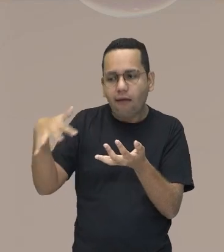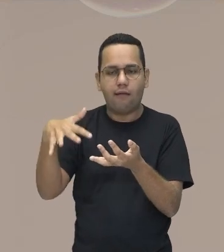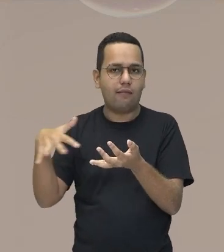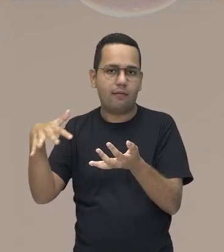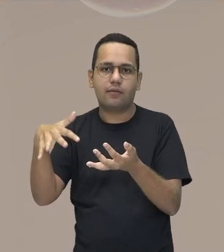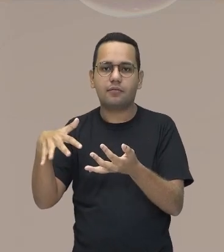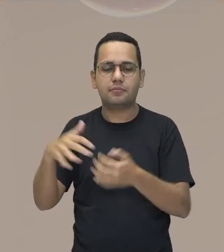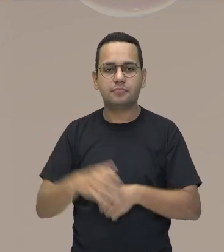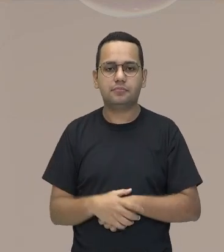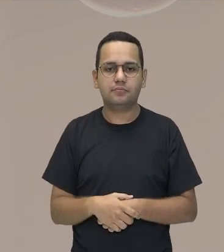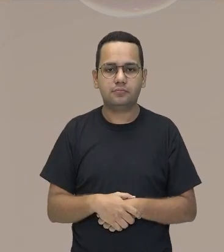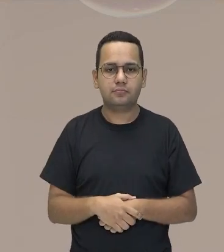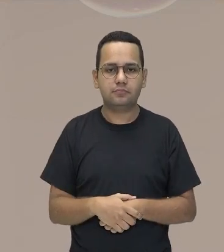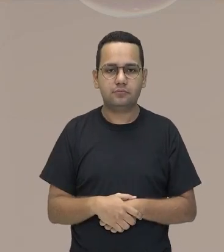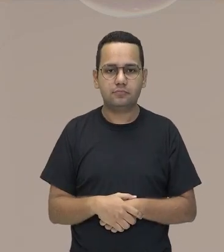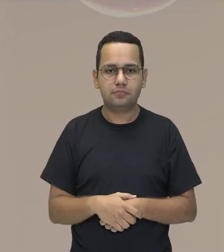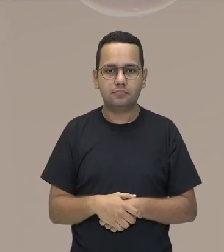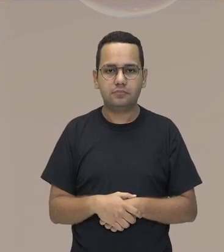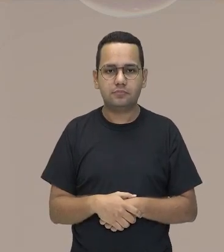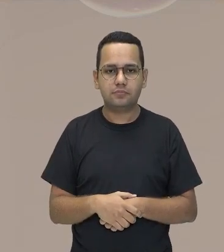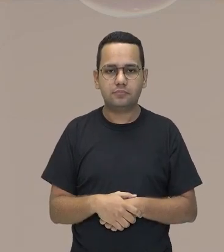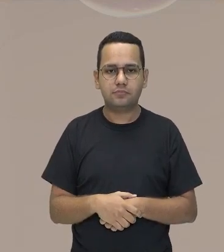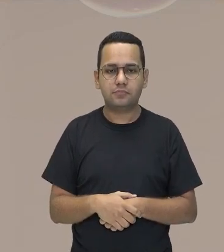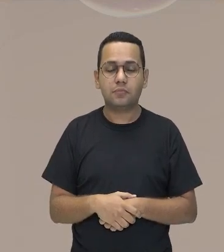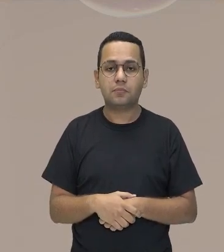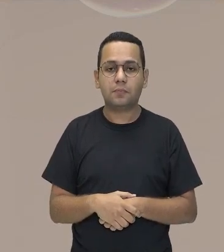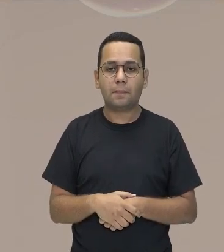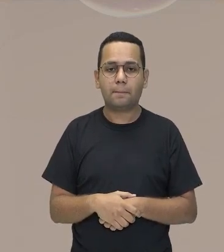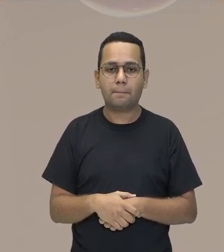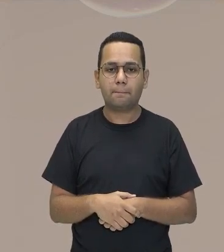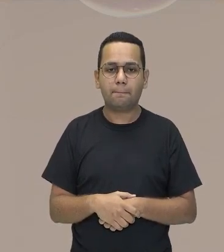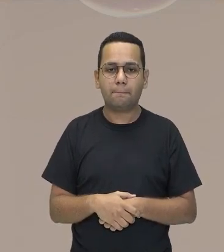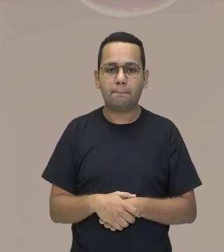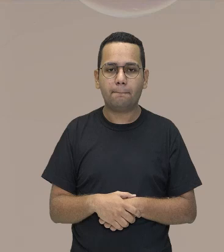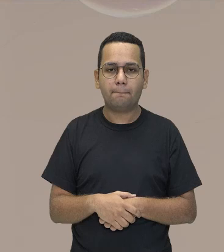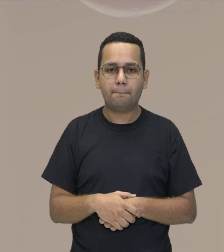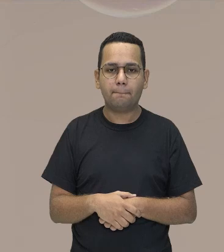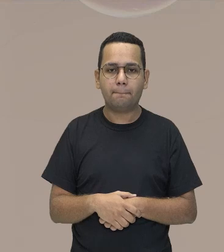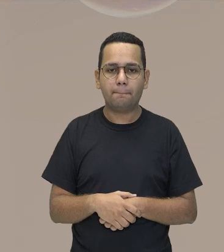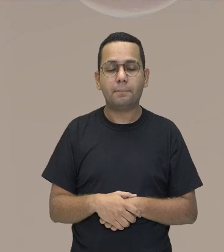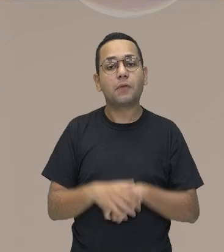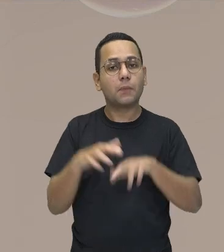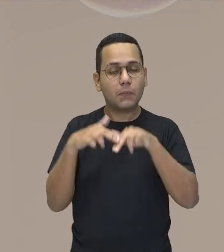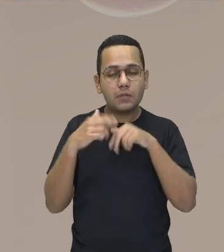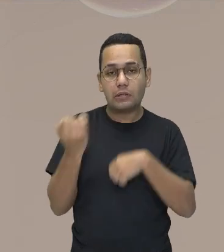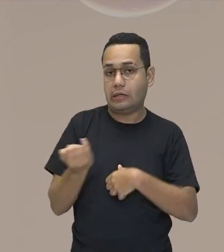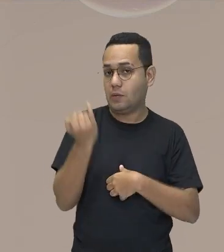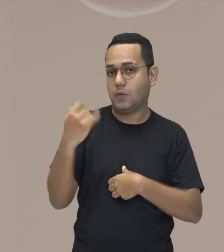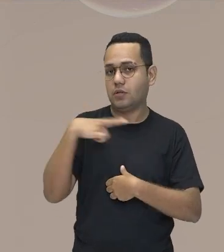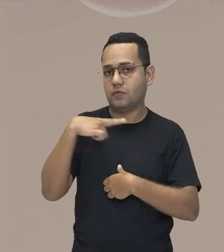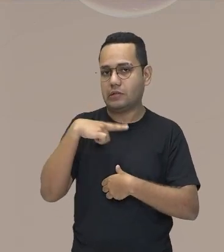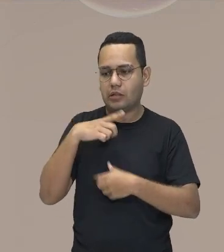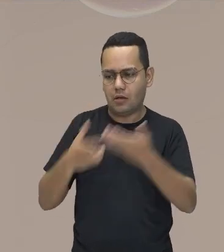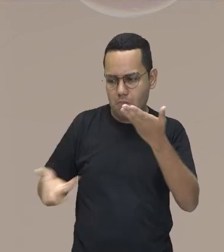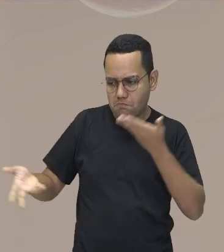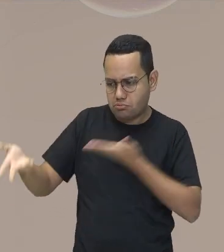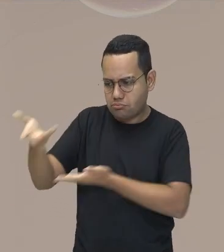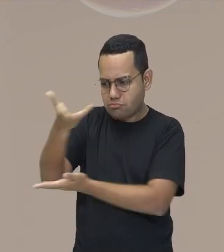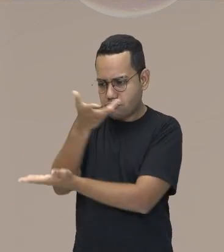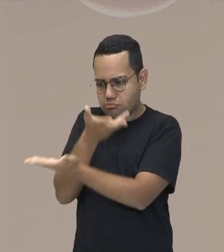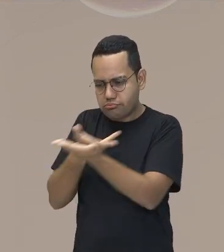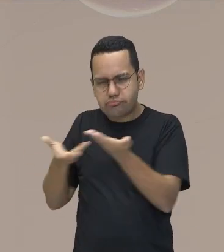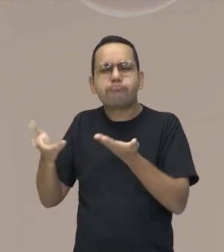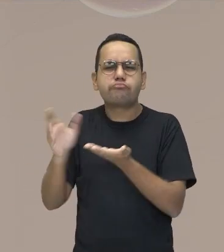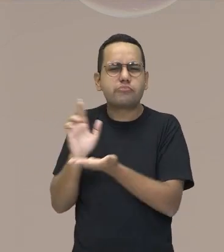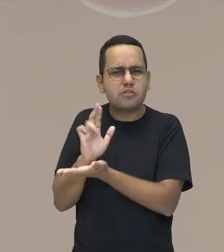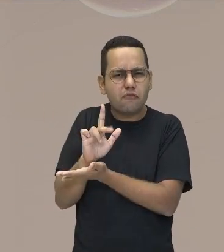coisa. Então, é importante que você tenha aí uma cadeia bem grande de pessoas, bem